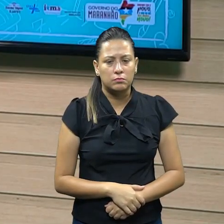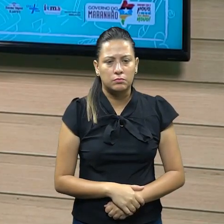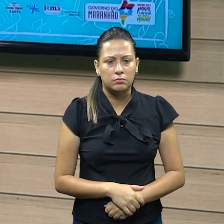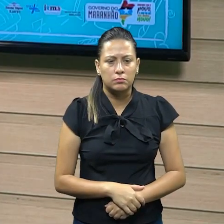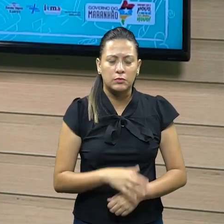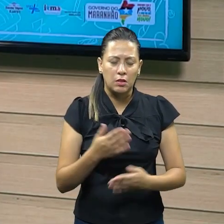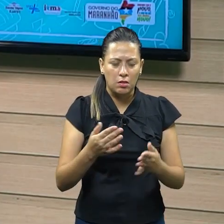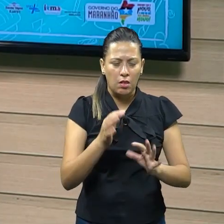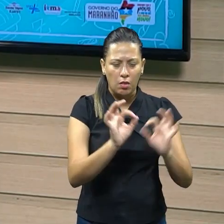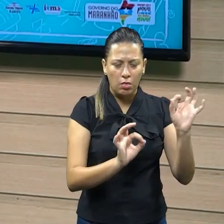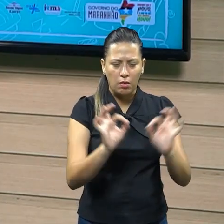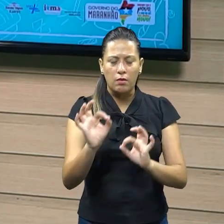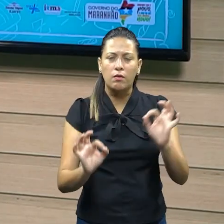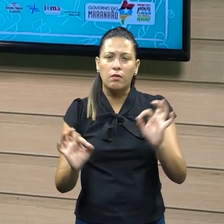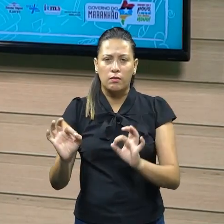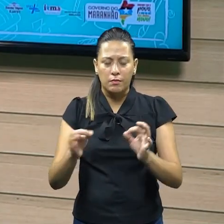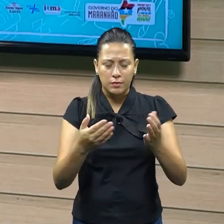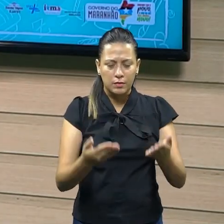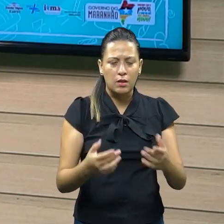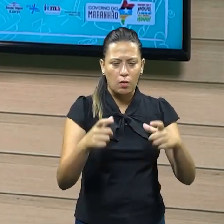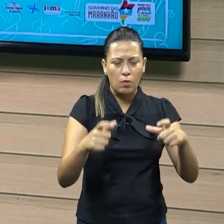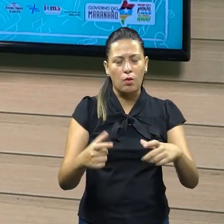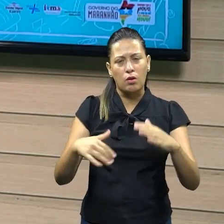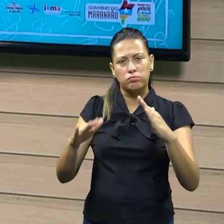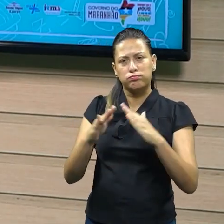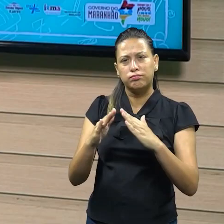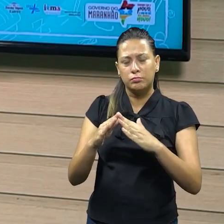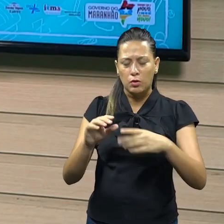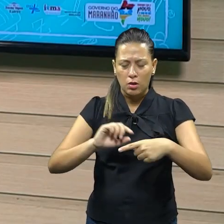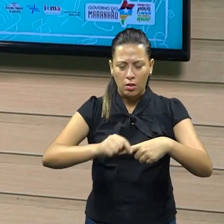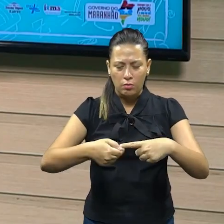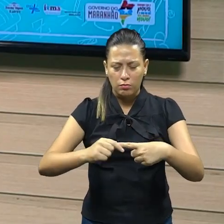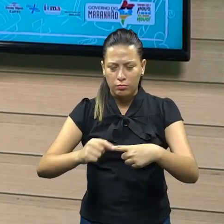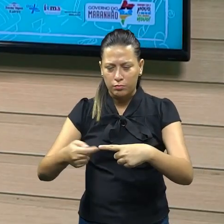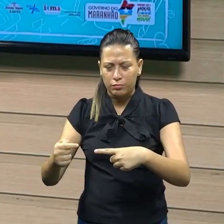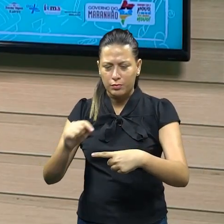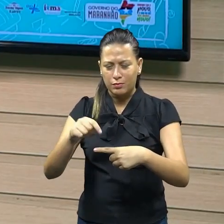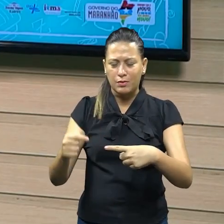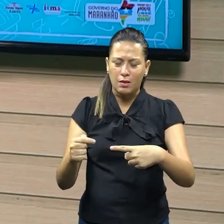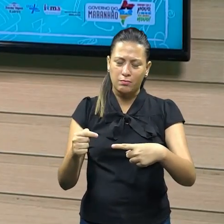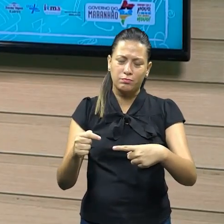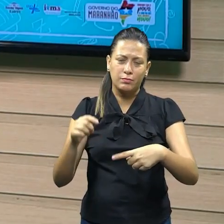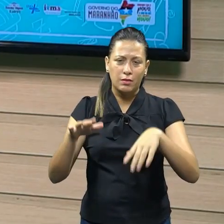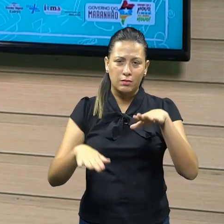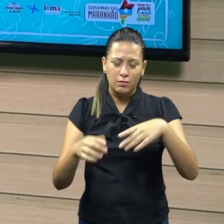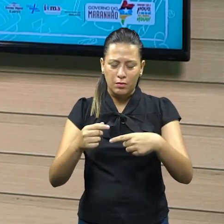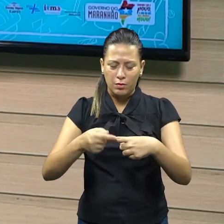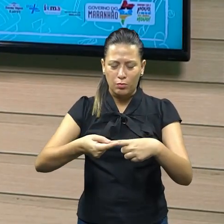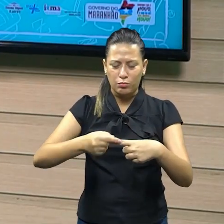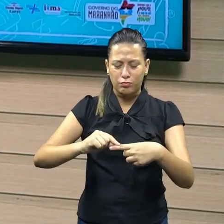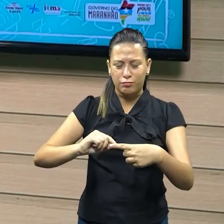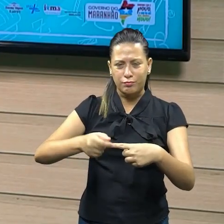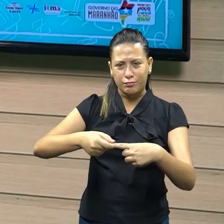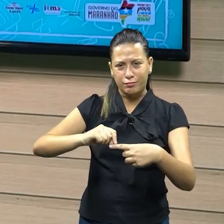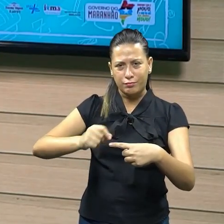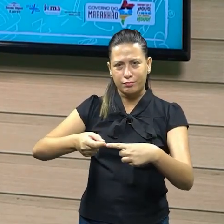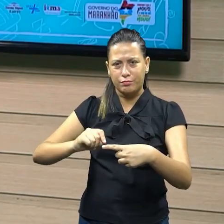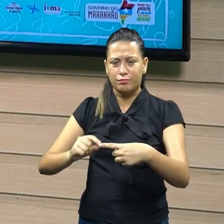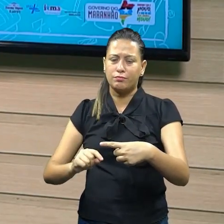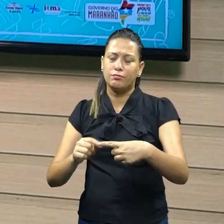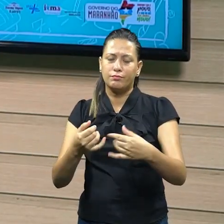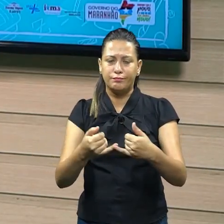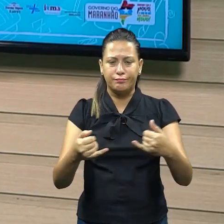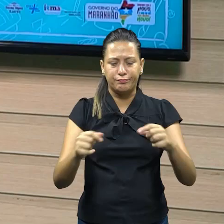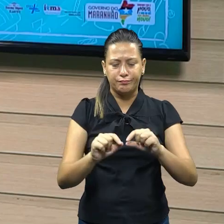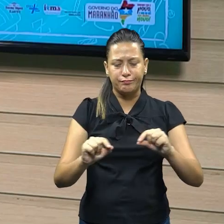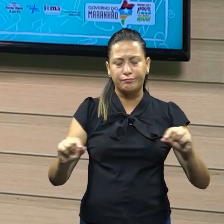sua casa, a sua colmeia ali, também pode acabar corroendo este fio e deixar ele exposto.